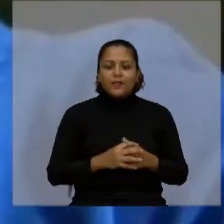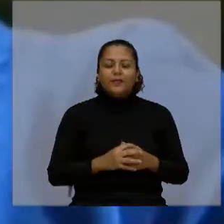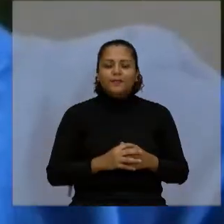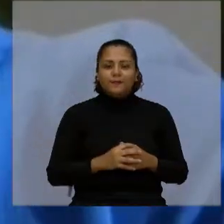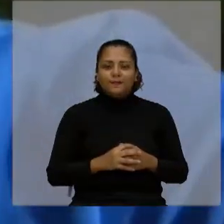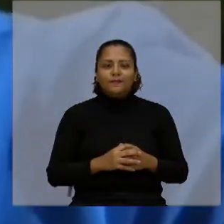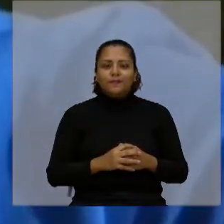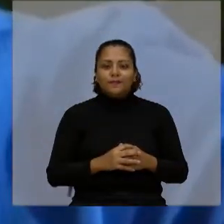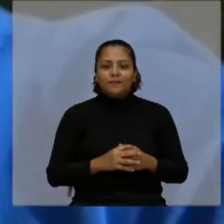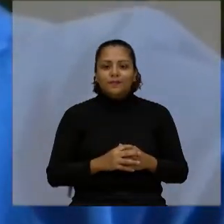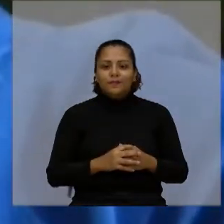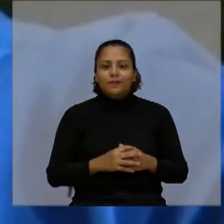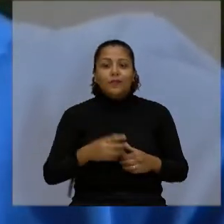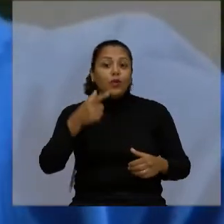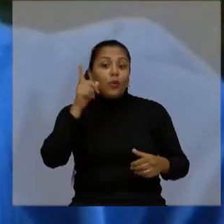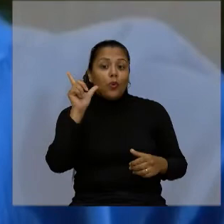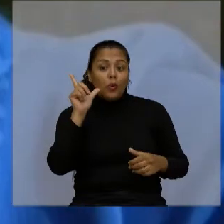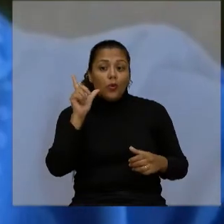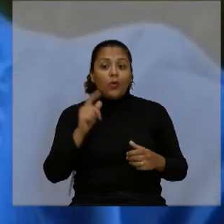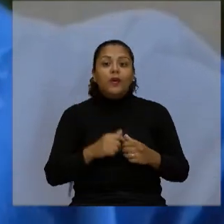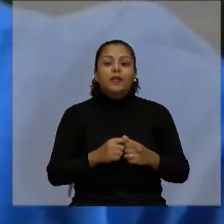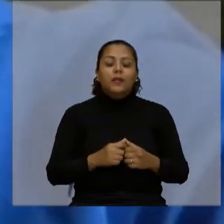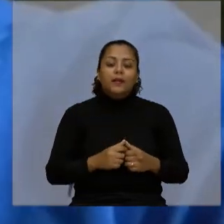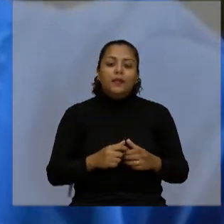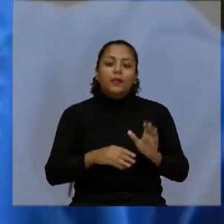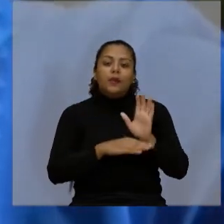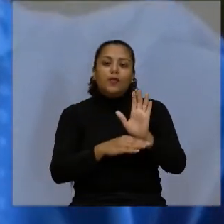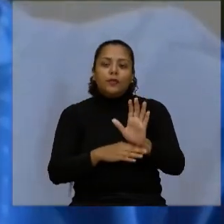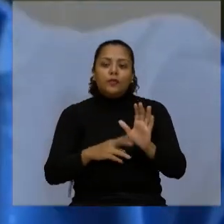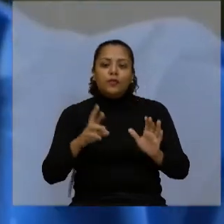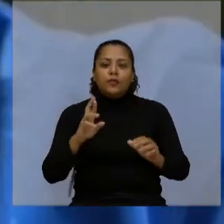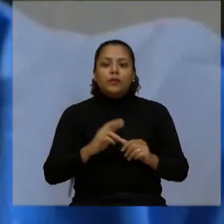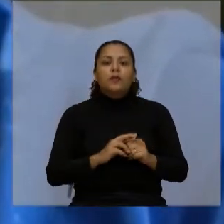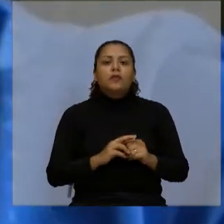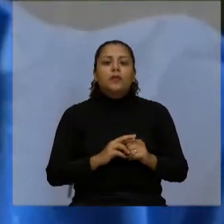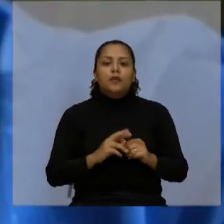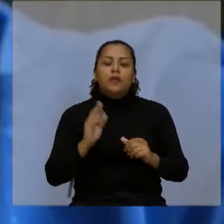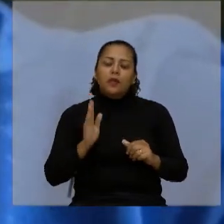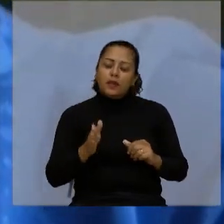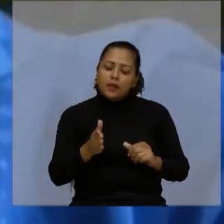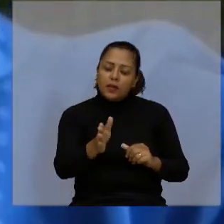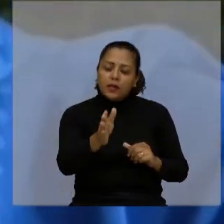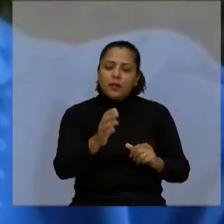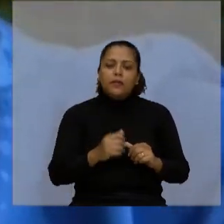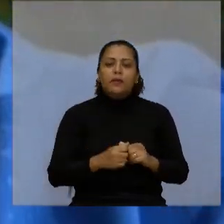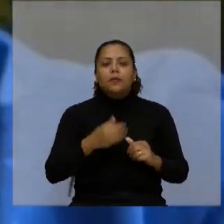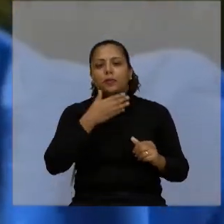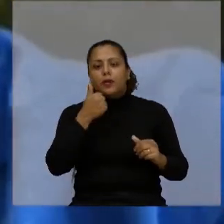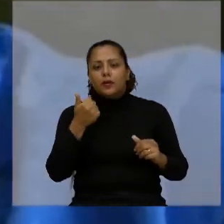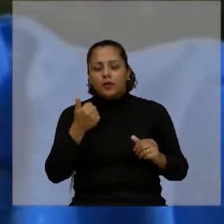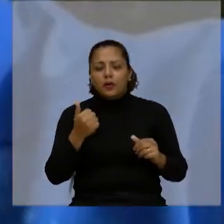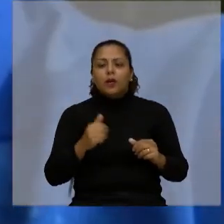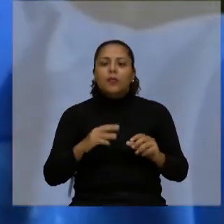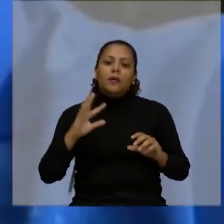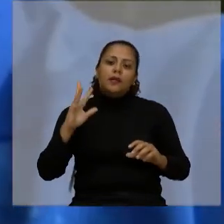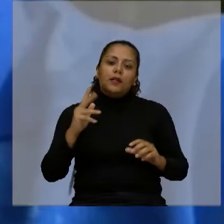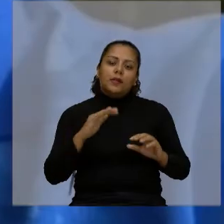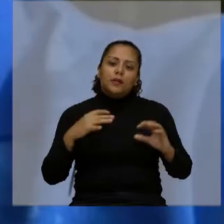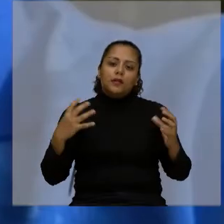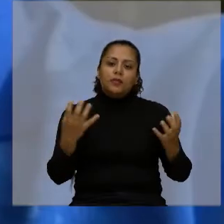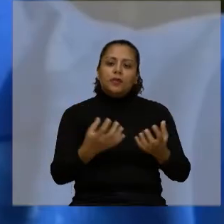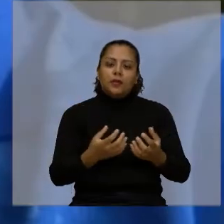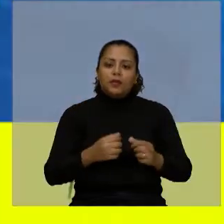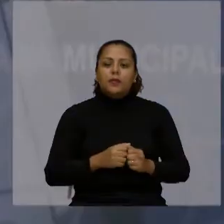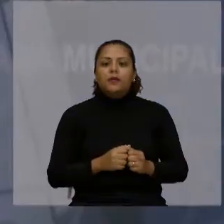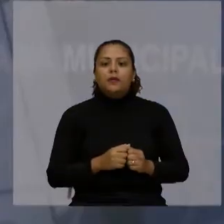isso. Contem aí com o apoio do Roberto Chagas, estamos nas ruas, sempre em busca do melhor para a nossa comunidade. Abraço, pessoal.